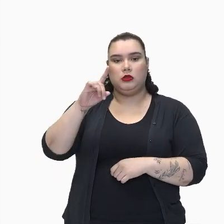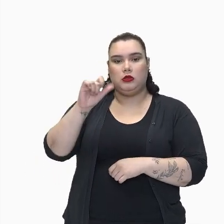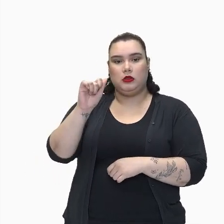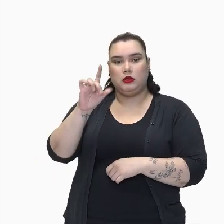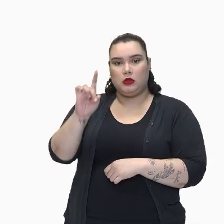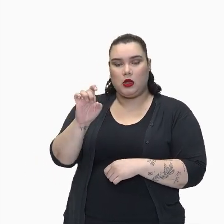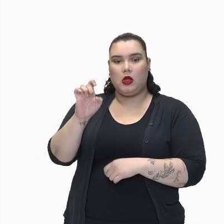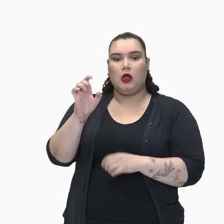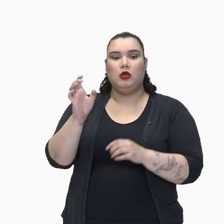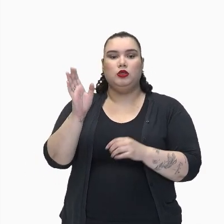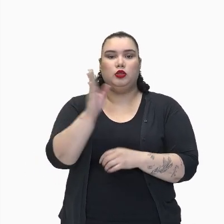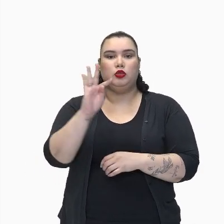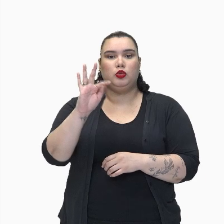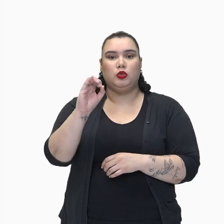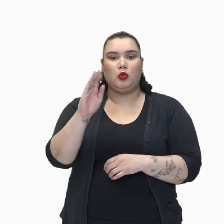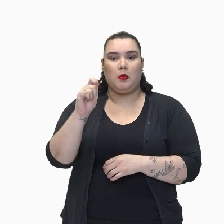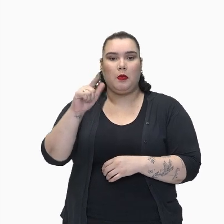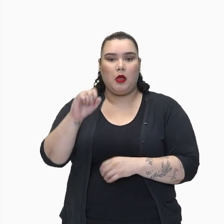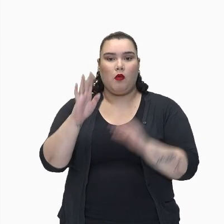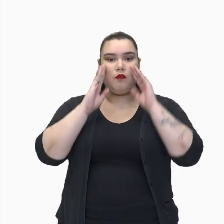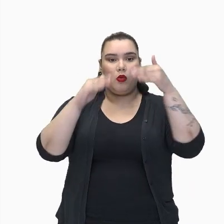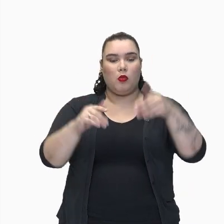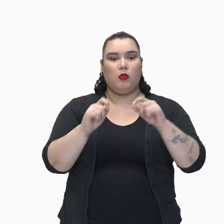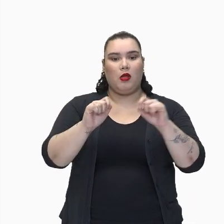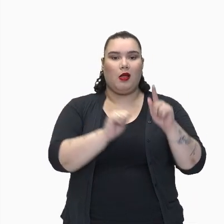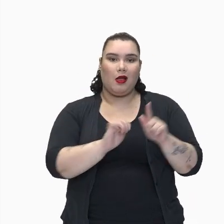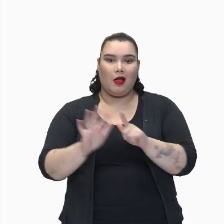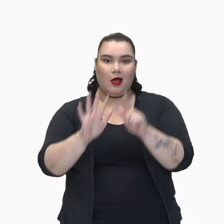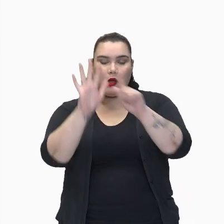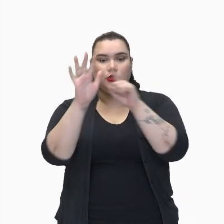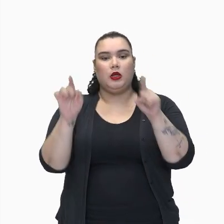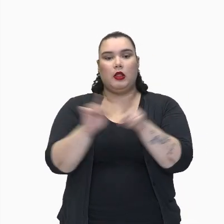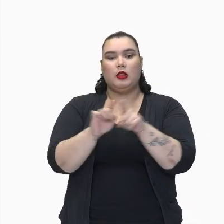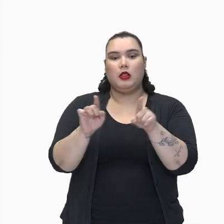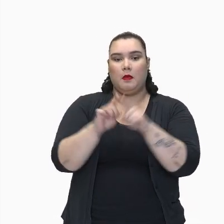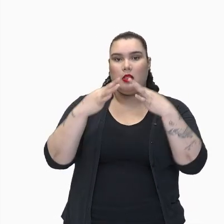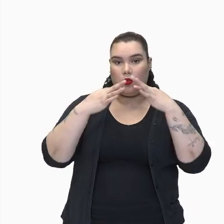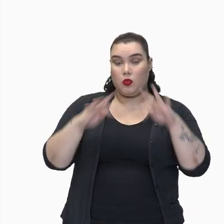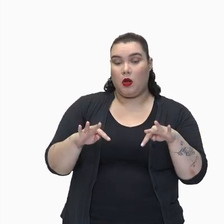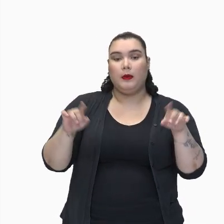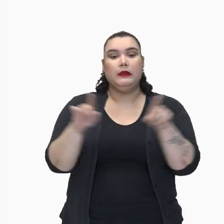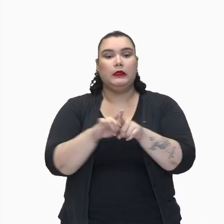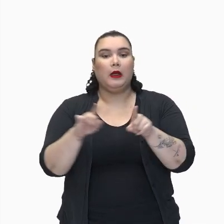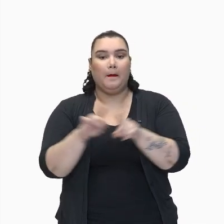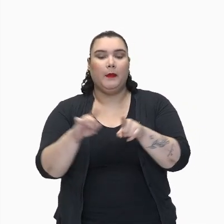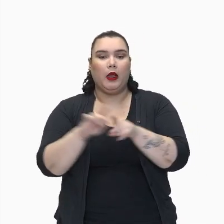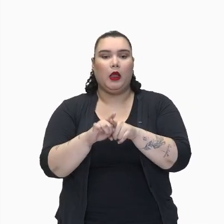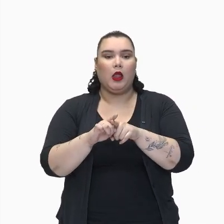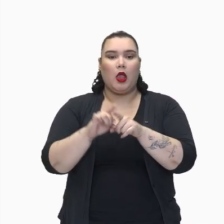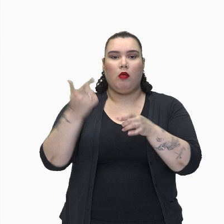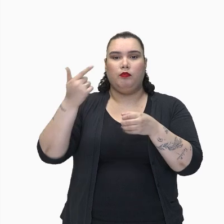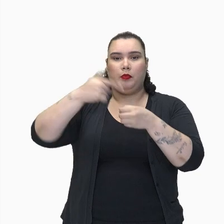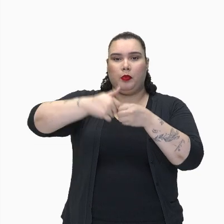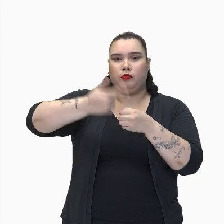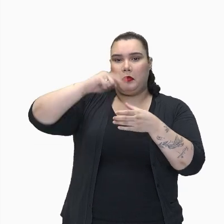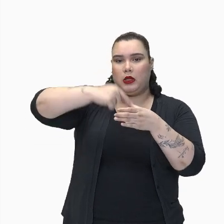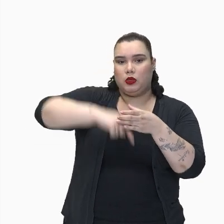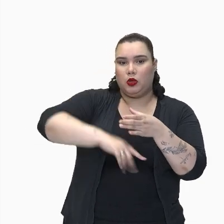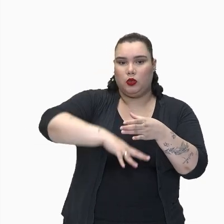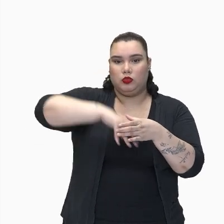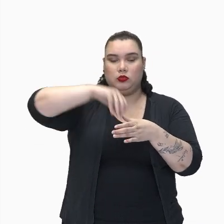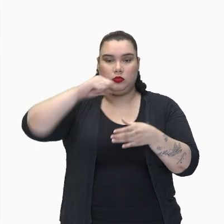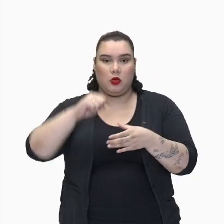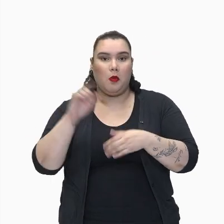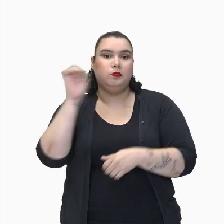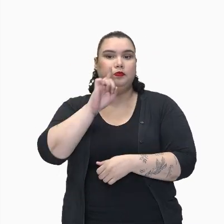petróleo, que tem os Estados Unidos, inclusive, como o seu maior comprador. E aí, vamos lembrar que os Estados Unidos são o